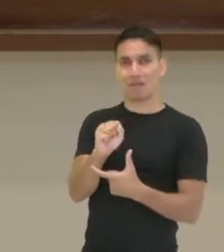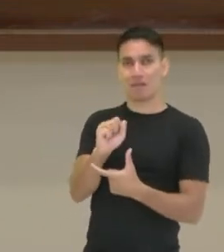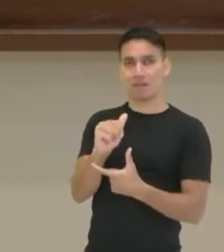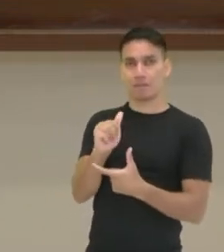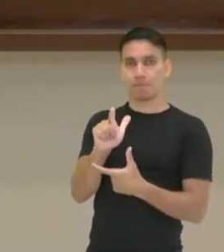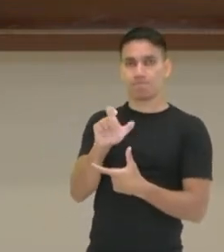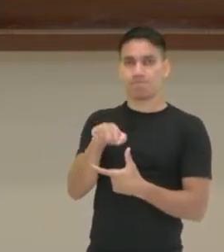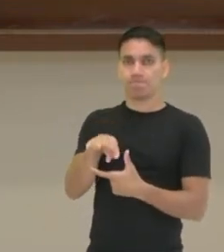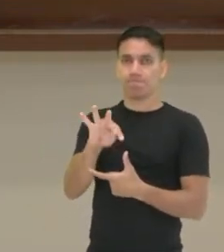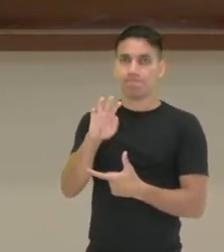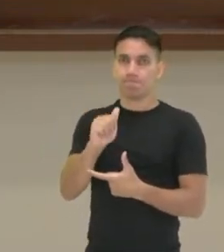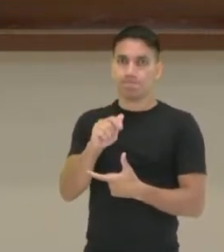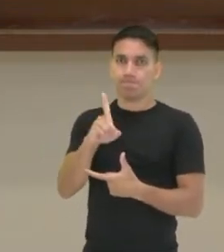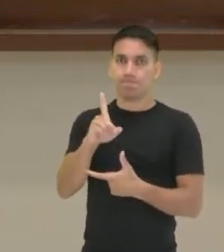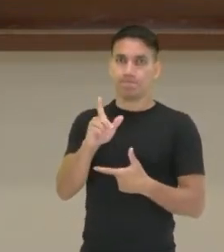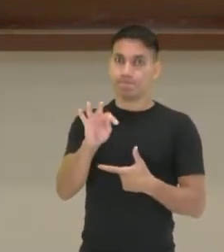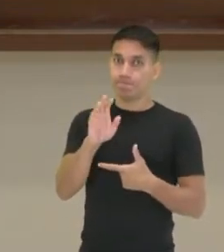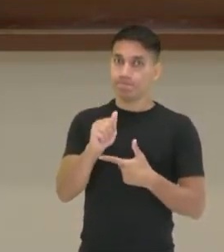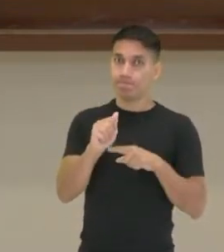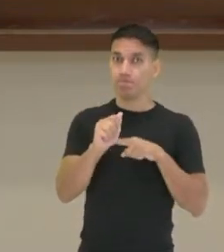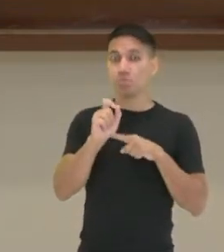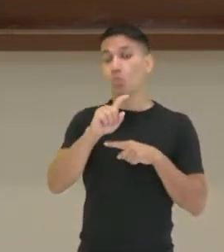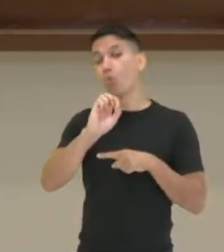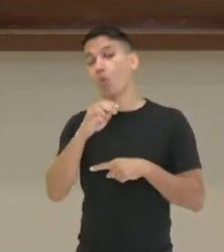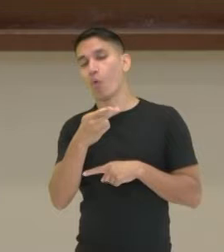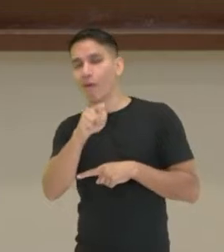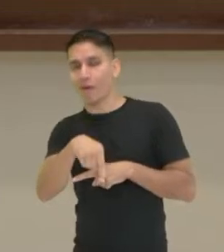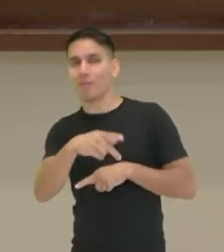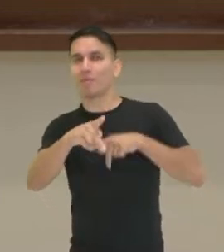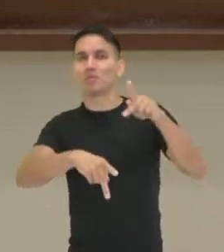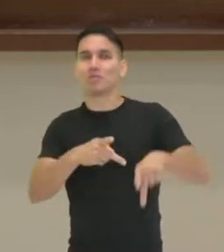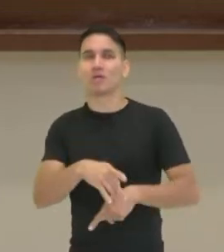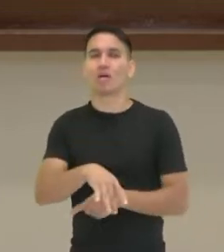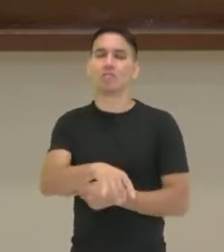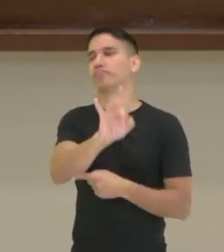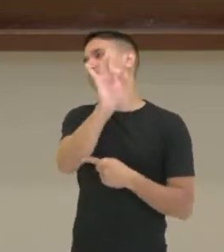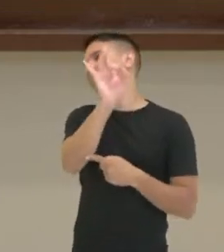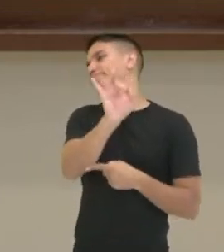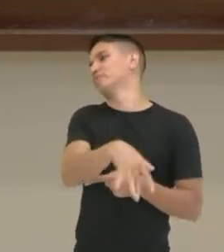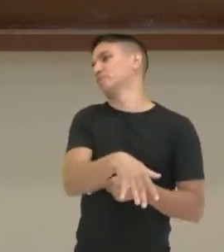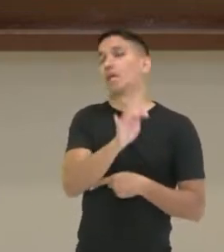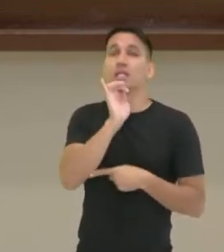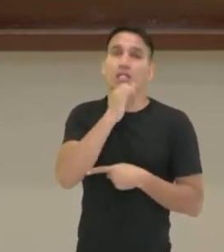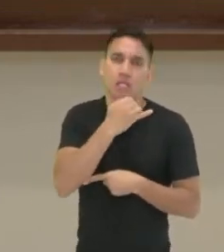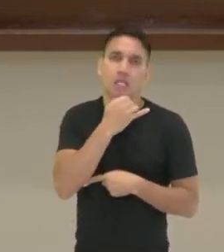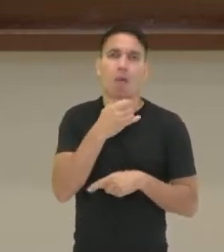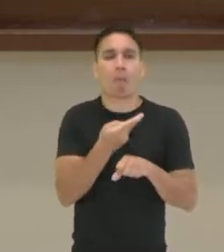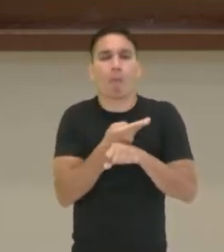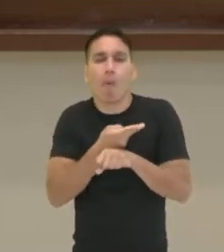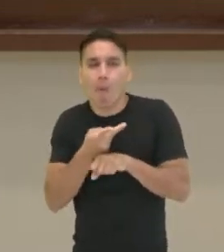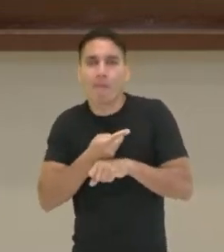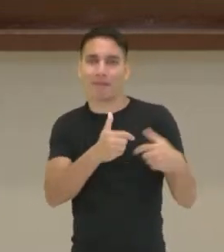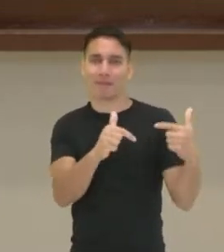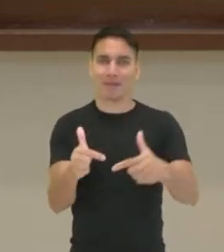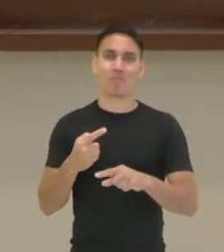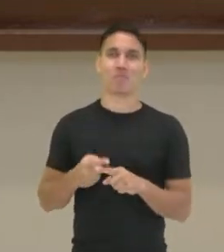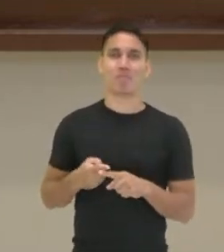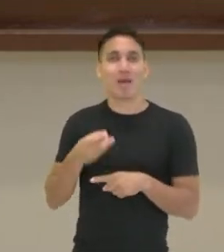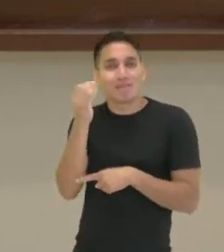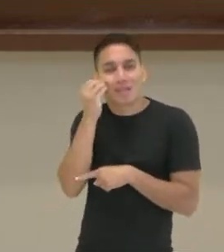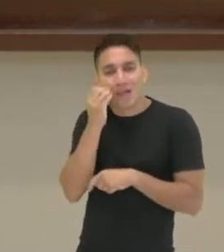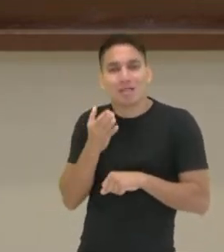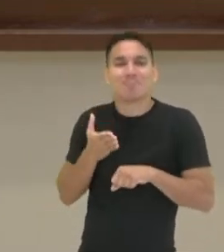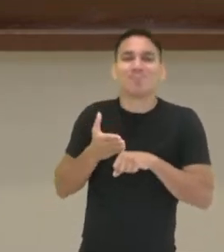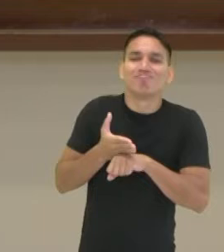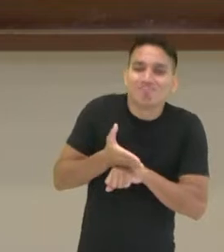com uma população desanimada de procurar emprego, por ter procurado muitas vezes e não conseguir entrar no mercado de trabalho.